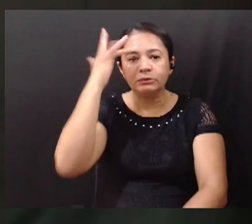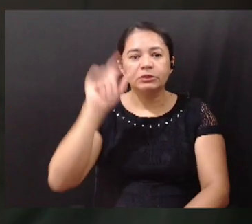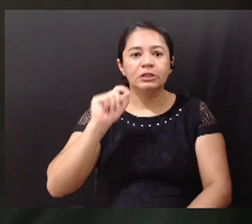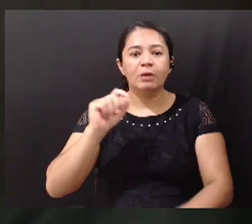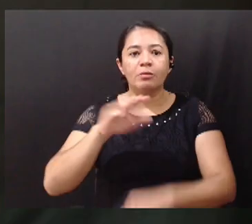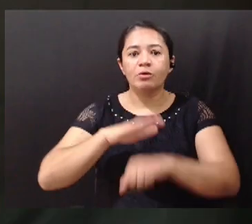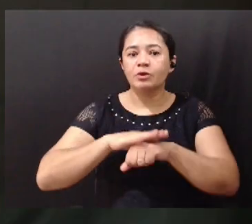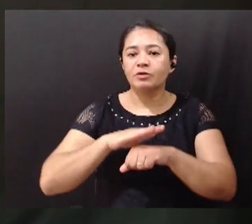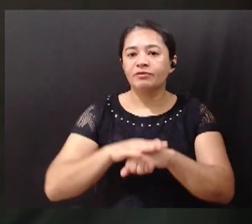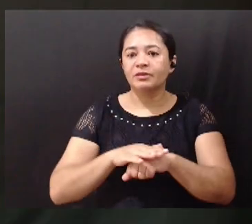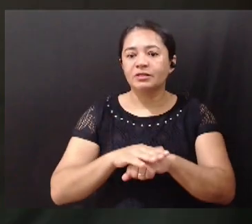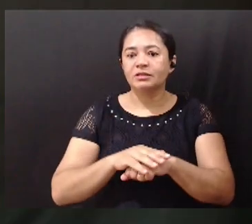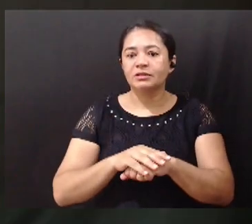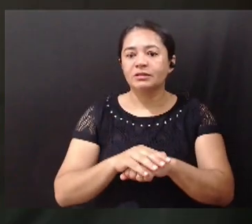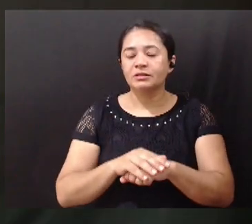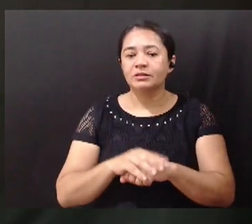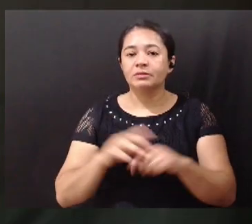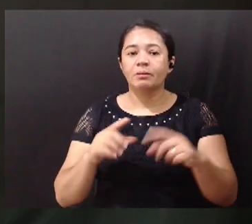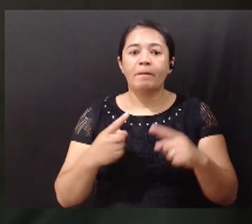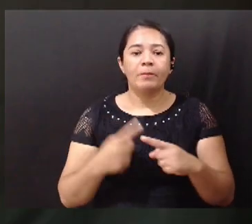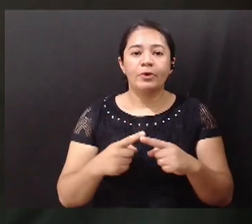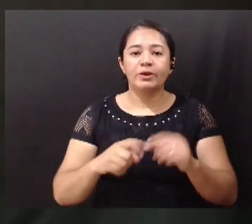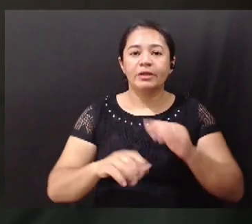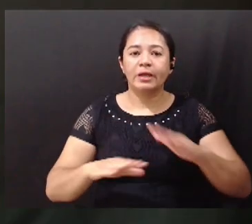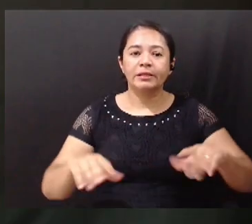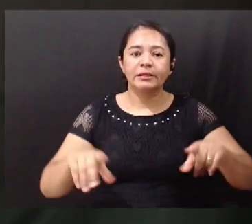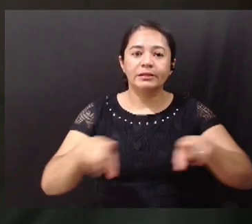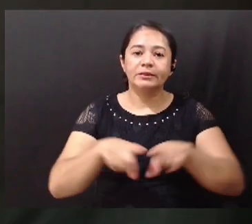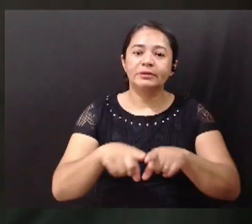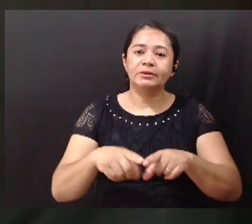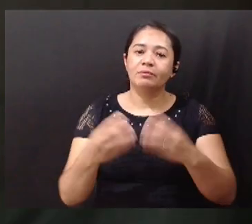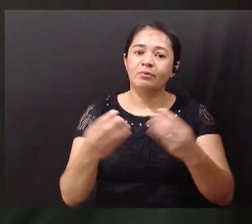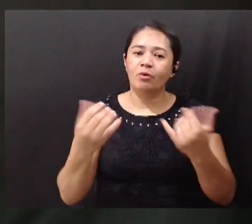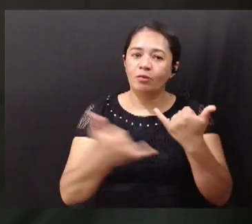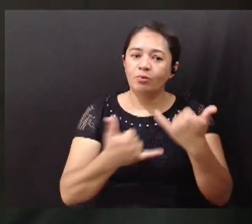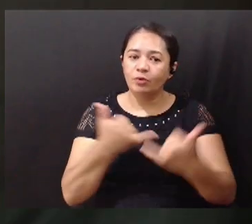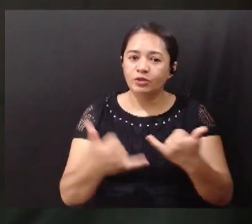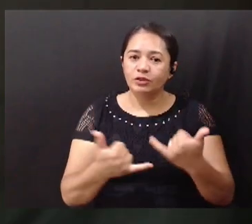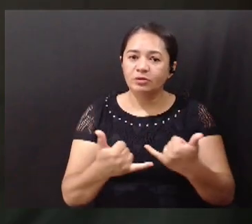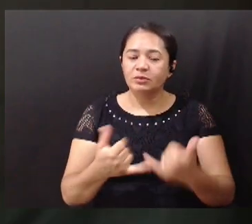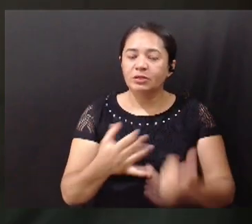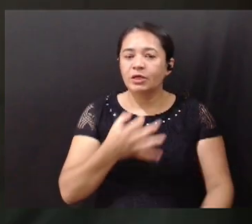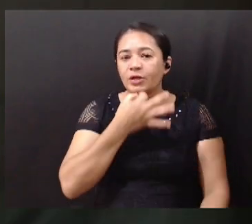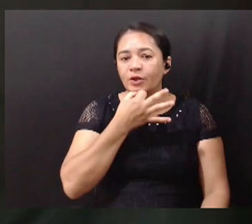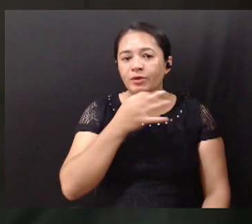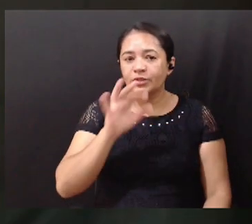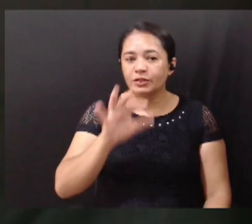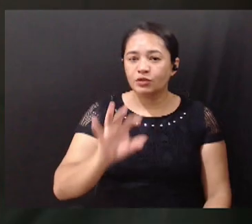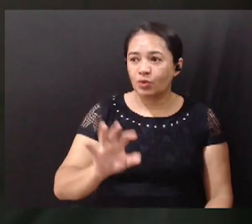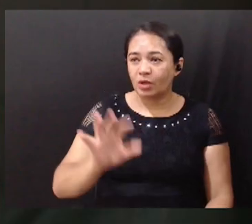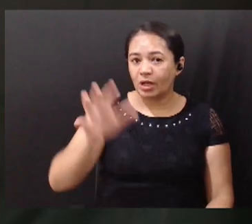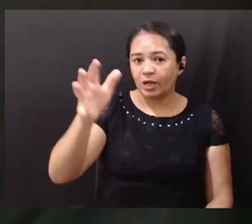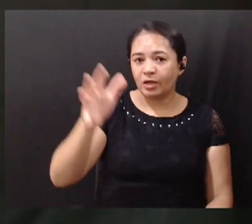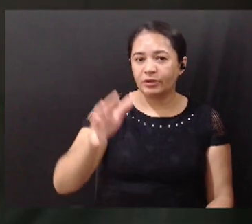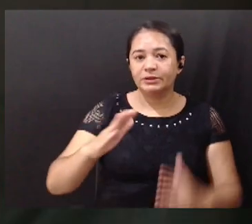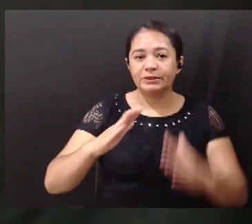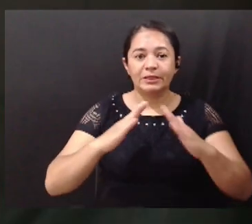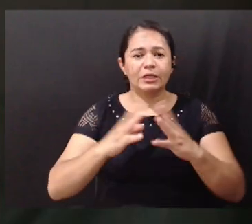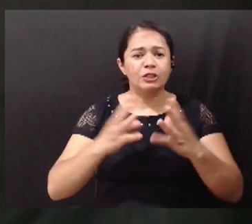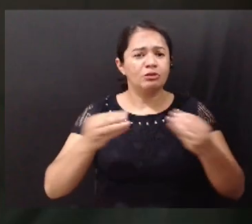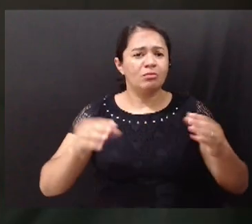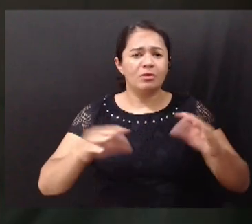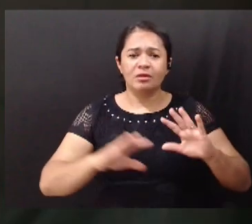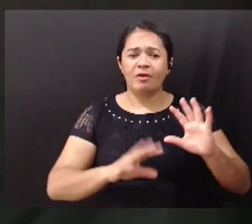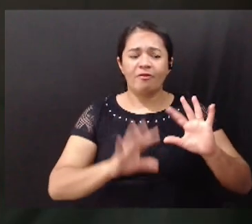que também tem um monte de brinquedo ali, mas não brinca. Eu acho que isso acontece na casa de muitas famílias, né? Que